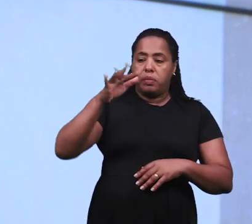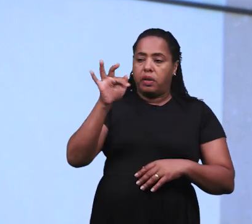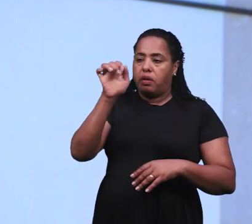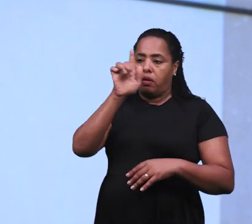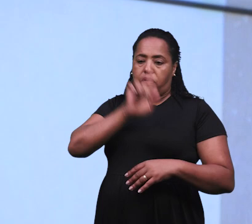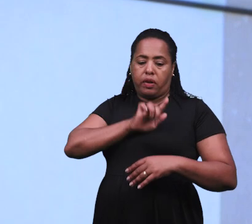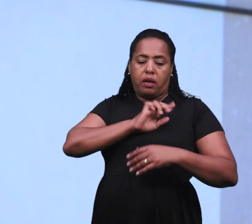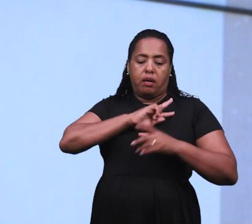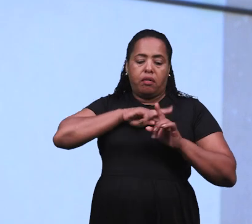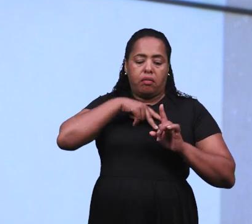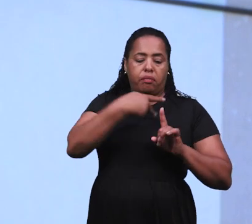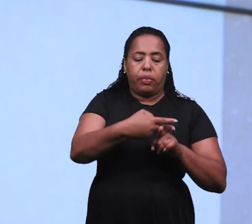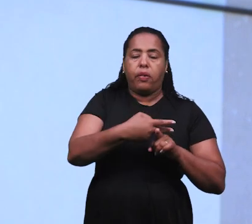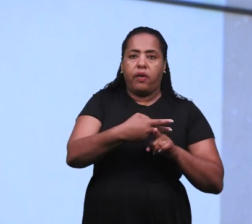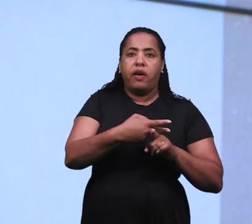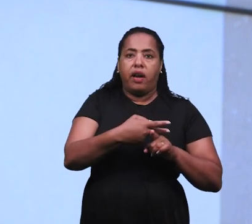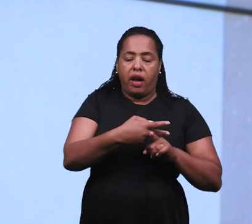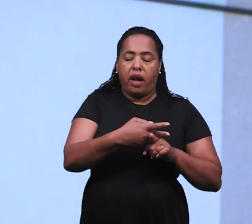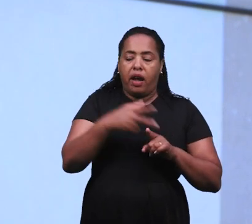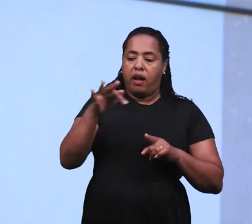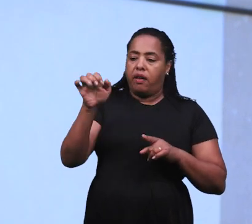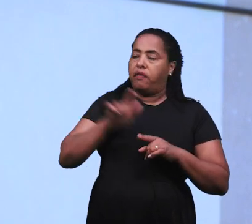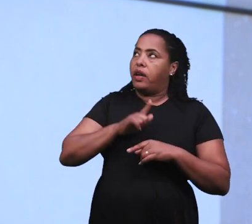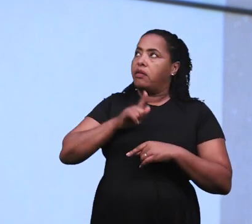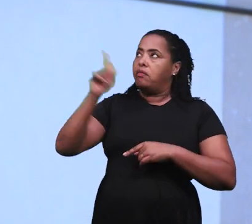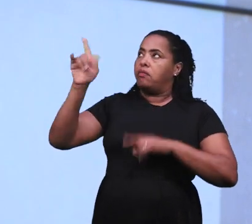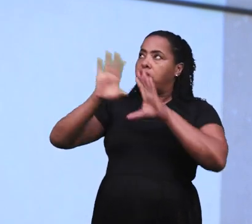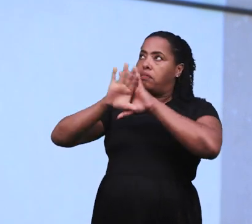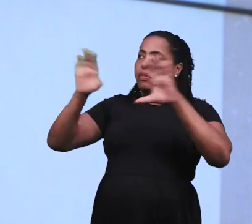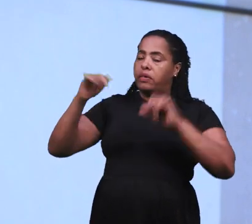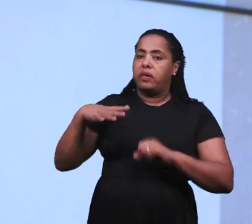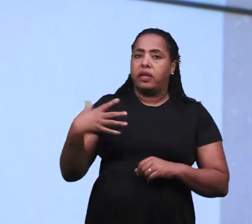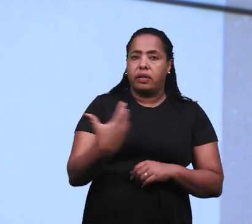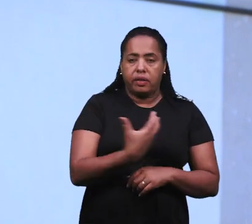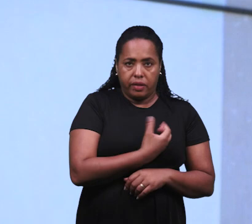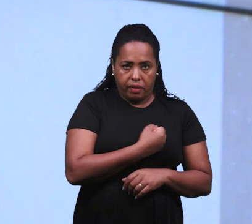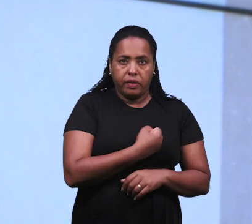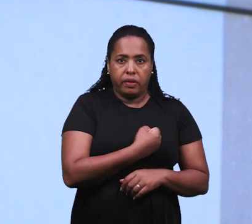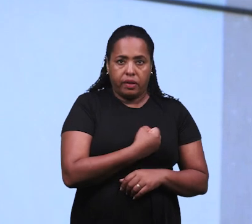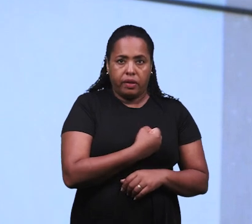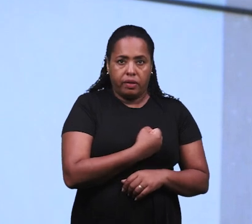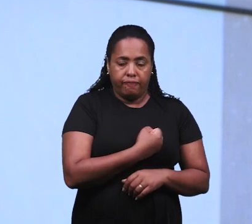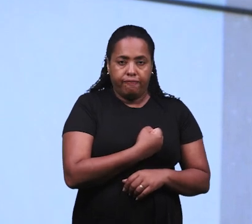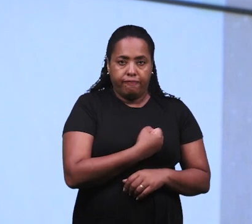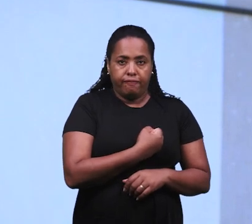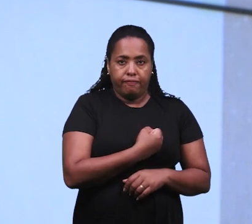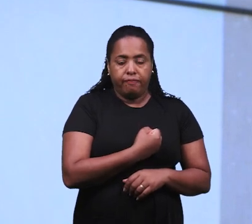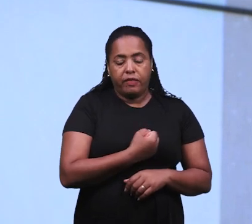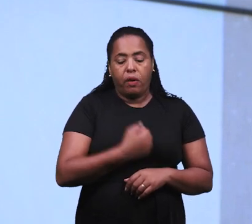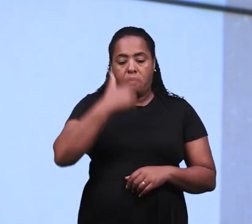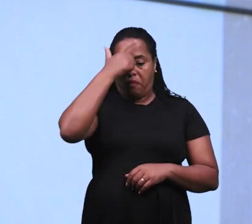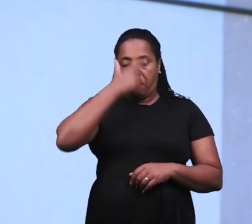fé genuína, a fé redentora, a fé salvadora. Então esse, ao meu